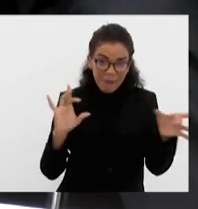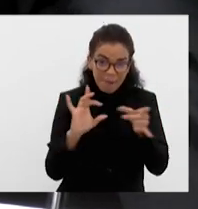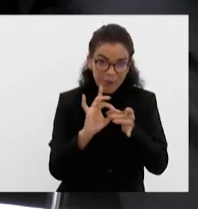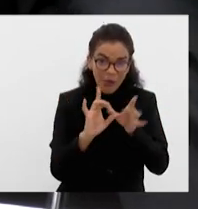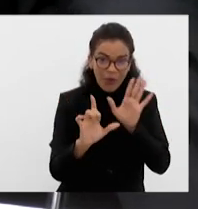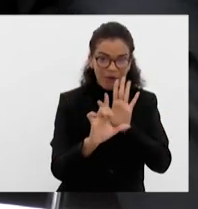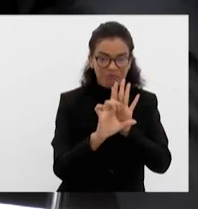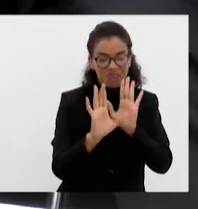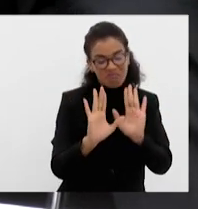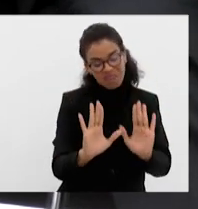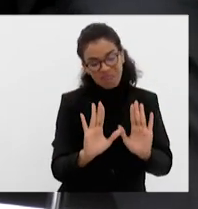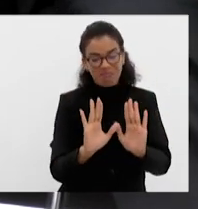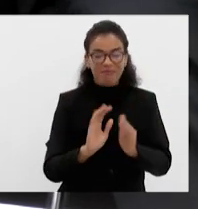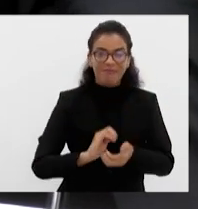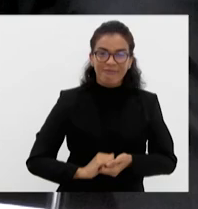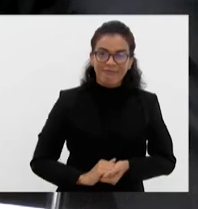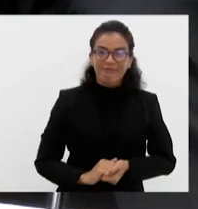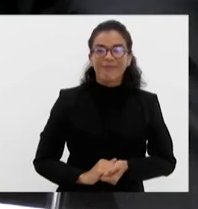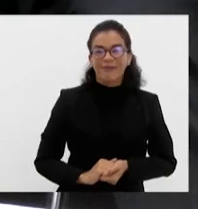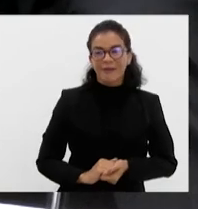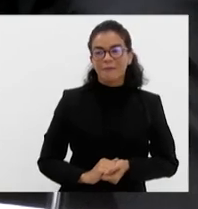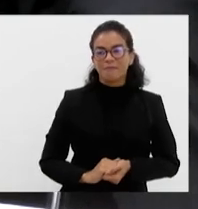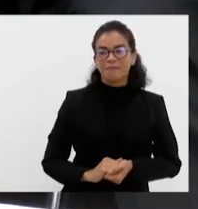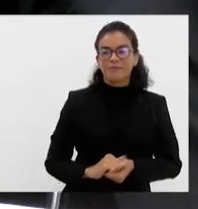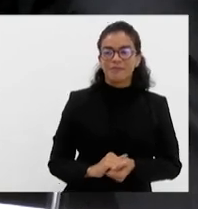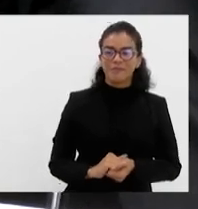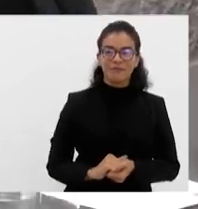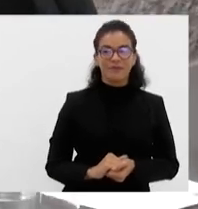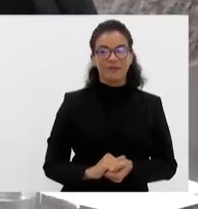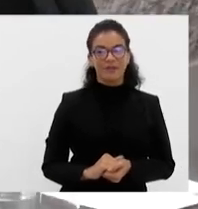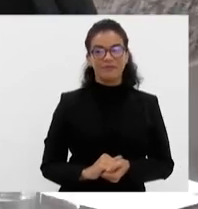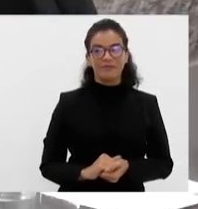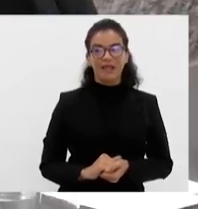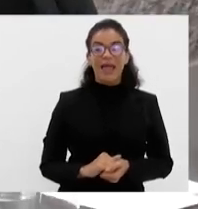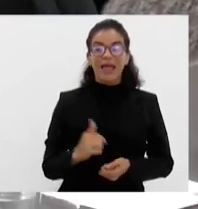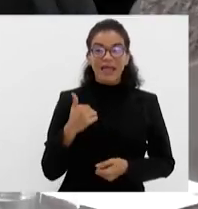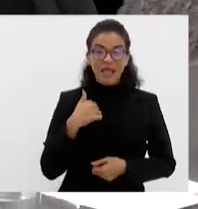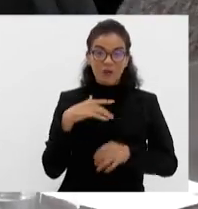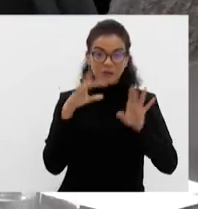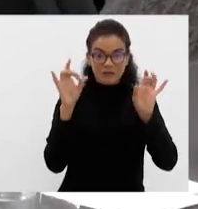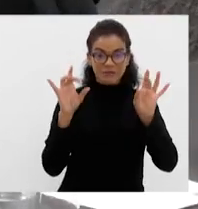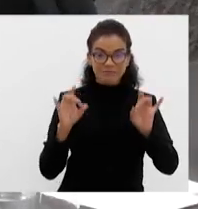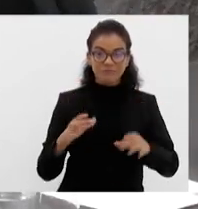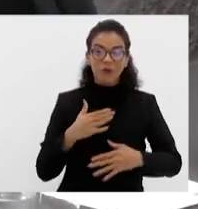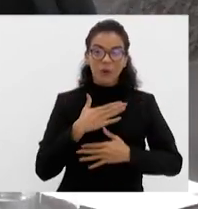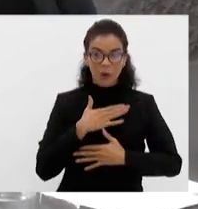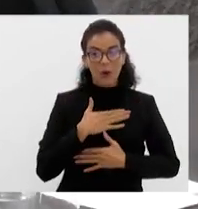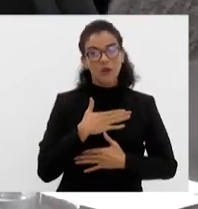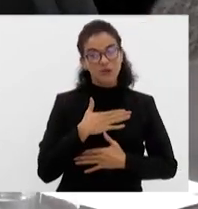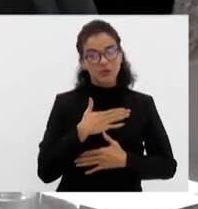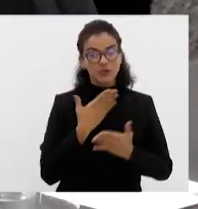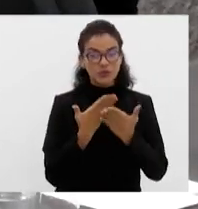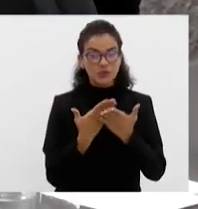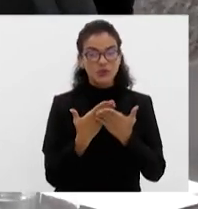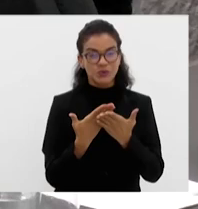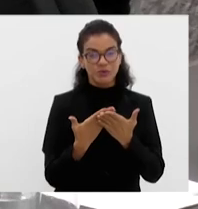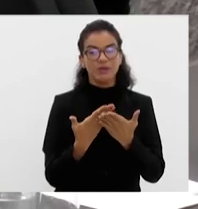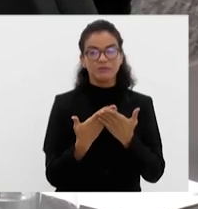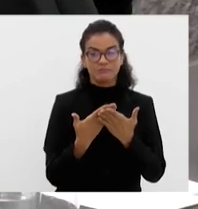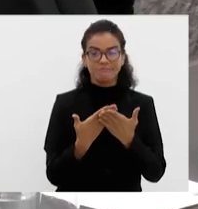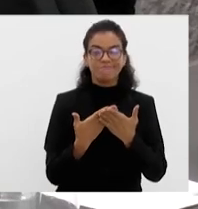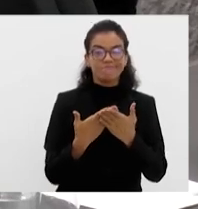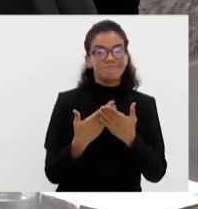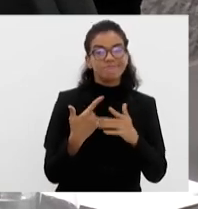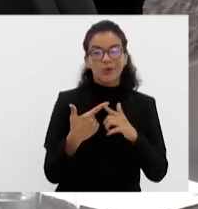fato ou não. Estou com dúvida. Assim, é uma matéria que eu especialmente gosto muito de estudar. Na